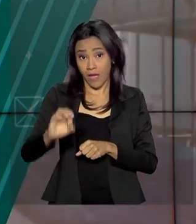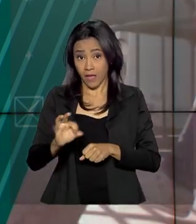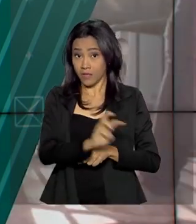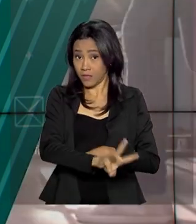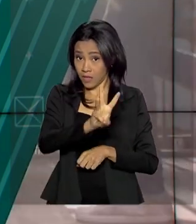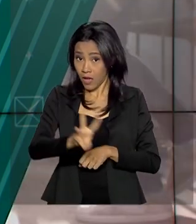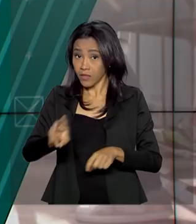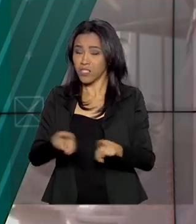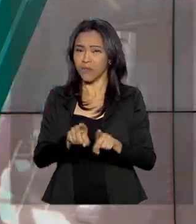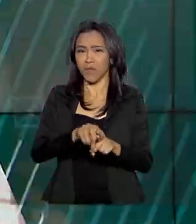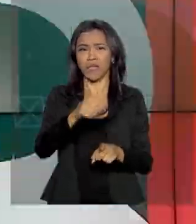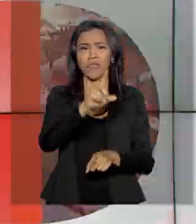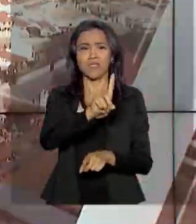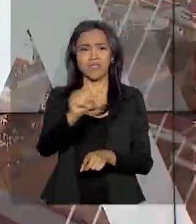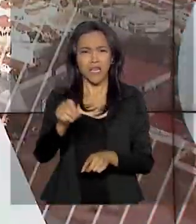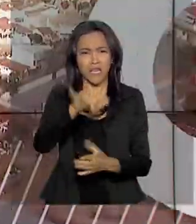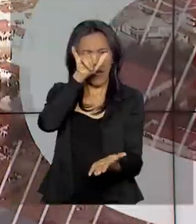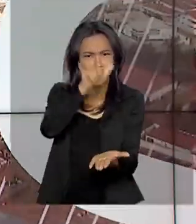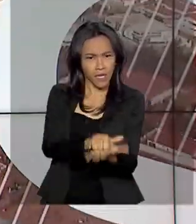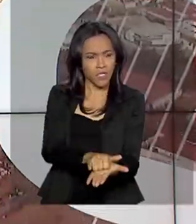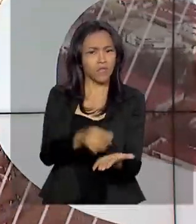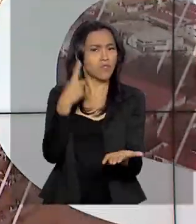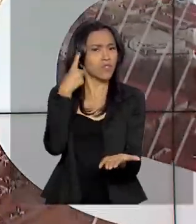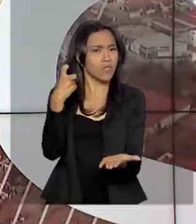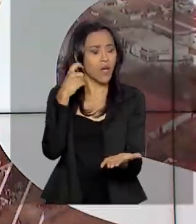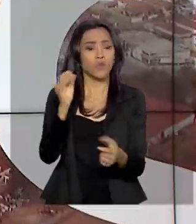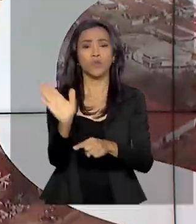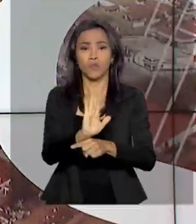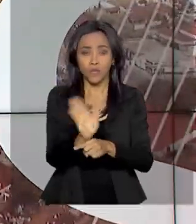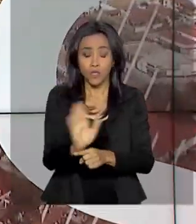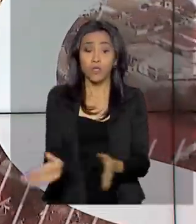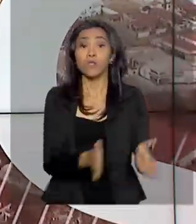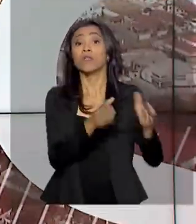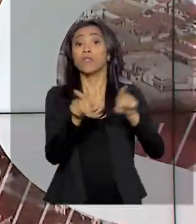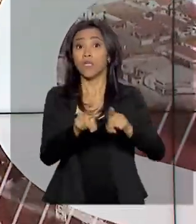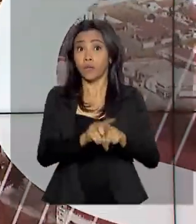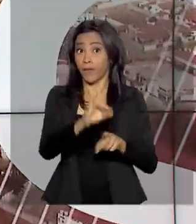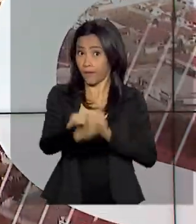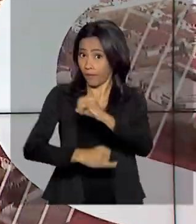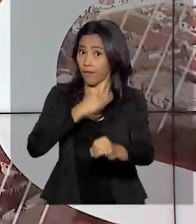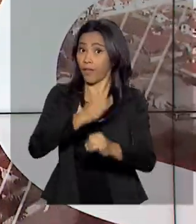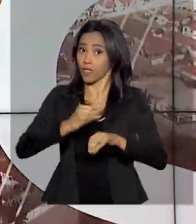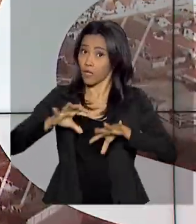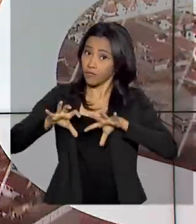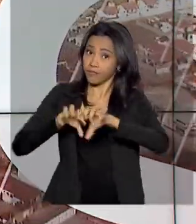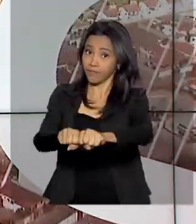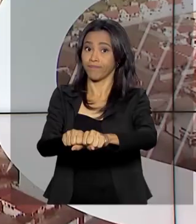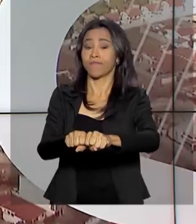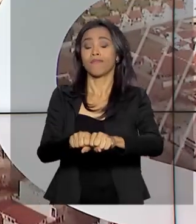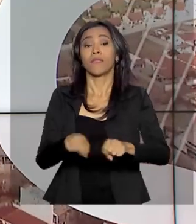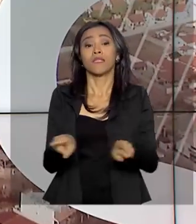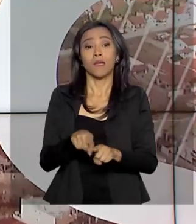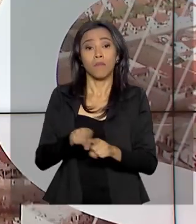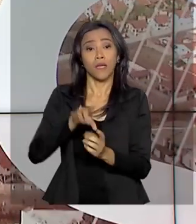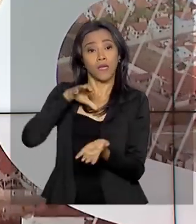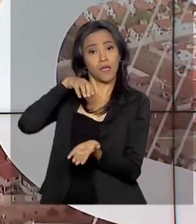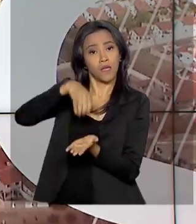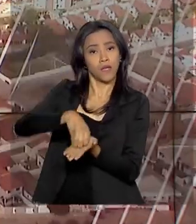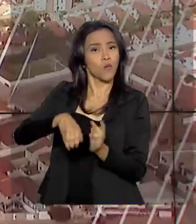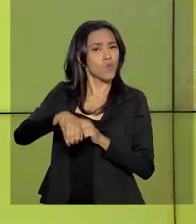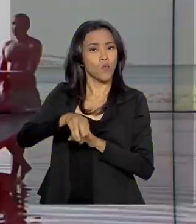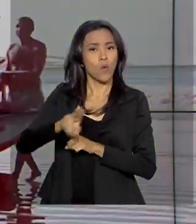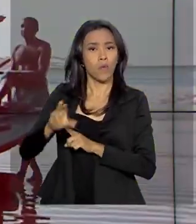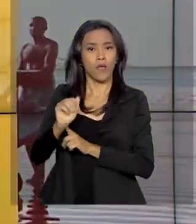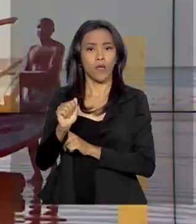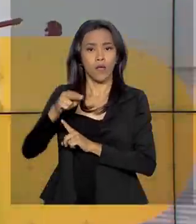transmissão ilegal de áudio e vídeo pela internet e páginas em redes sociais. A Ancine também colabora com essa operação, além